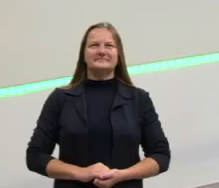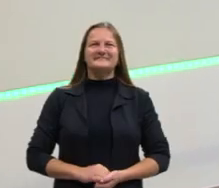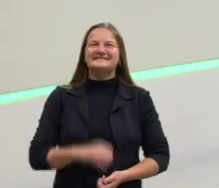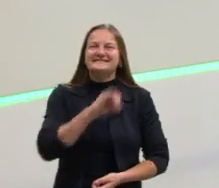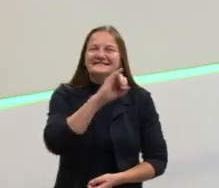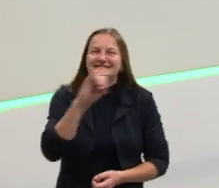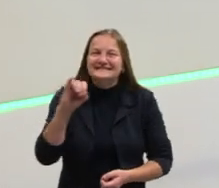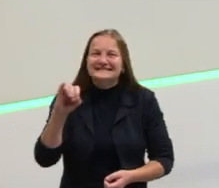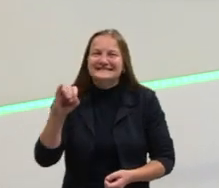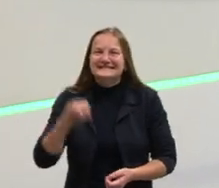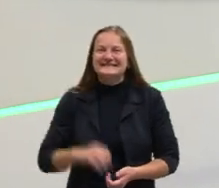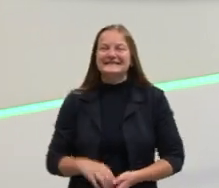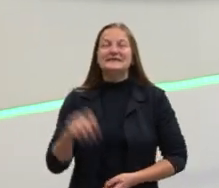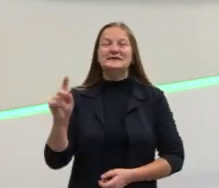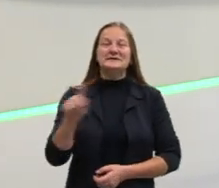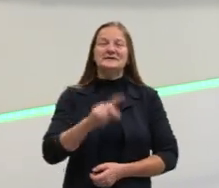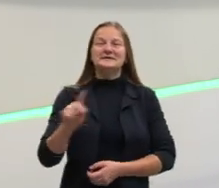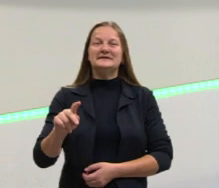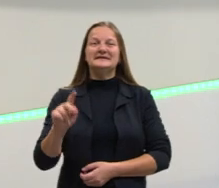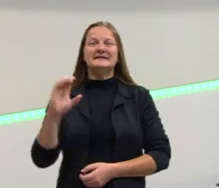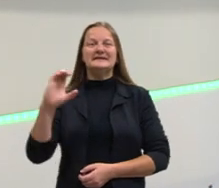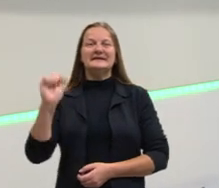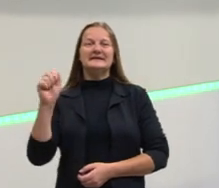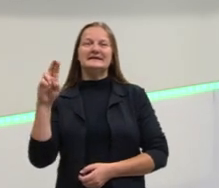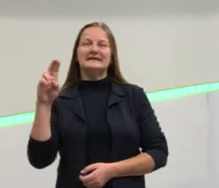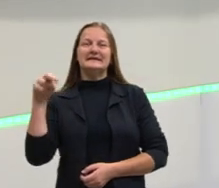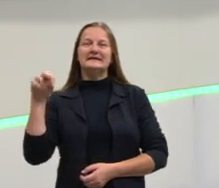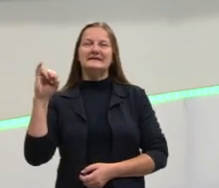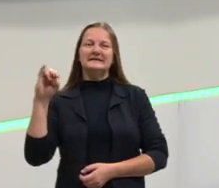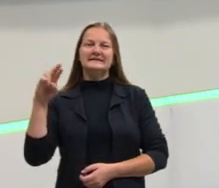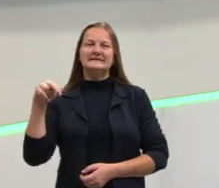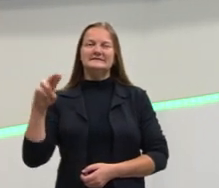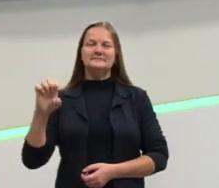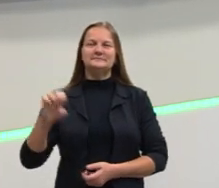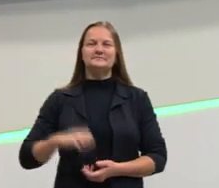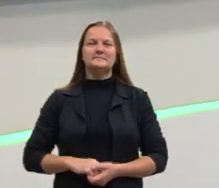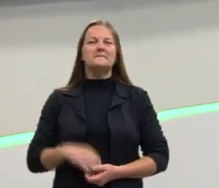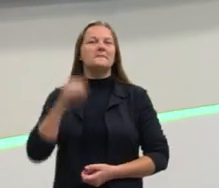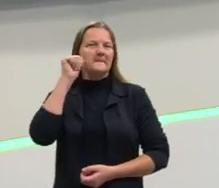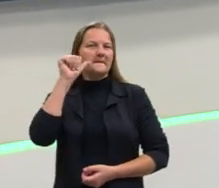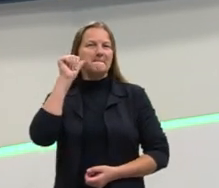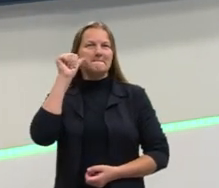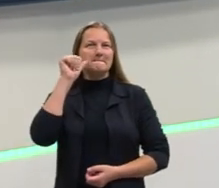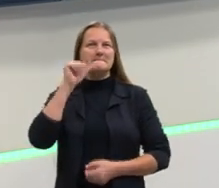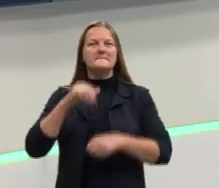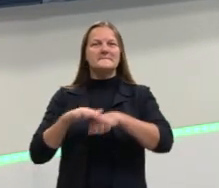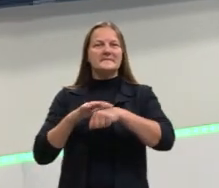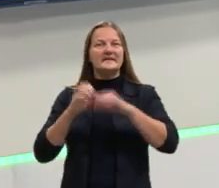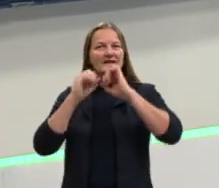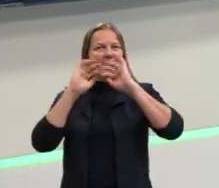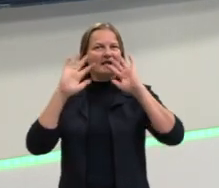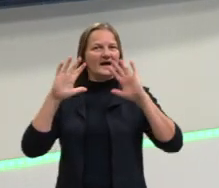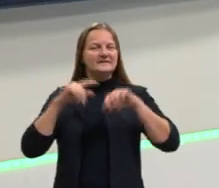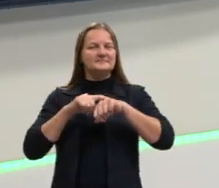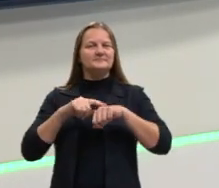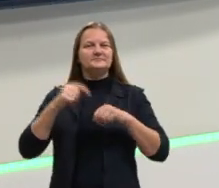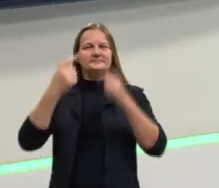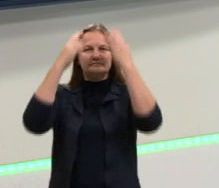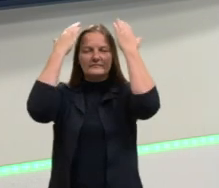Olá eu sou a professora Karine bitenbender eu sou uma mulher de pele clara